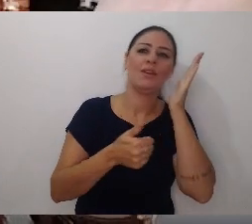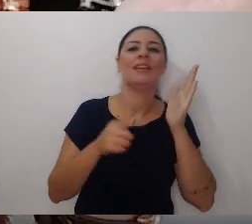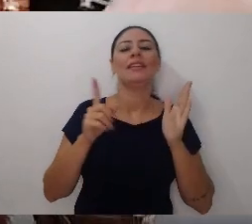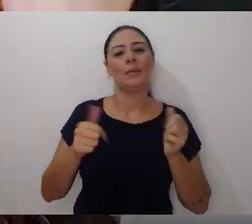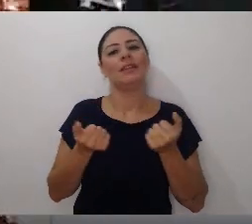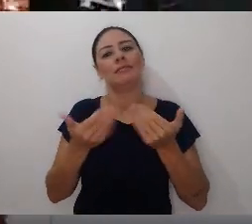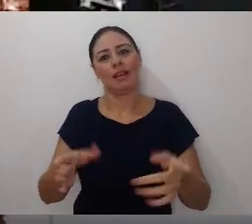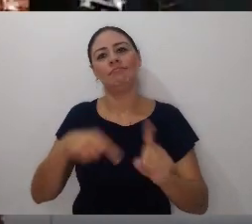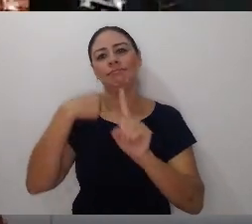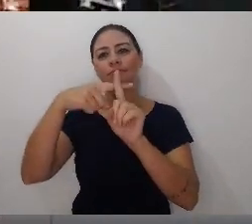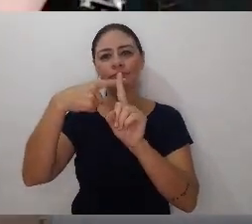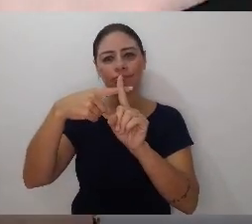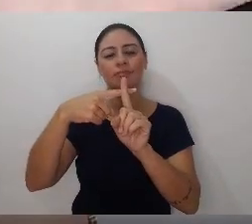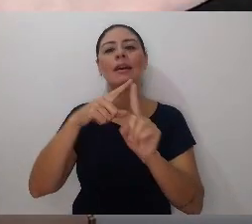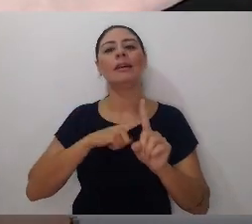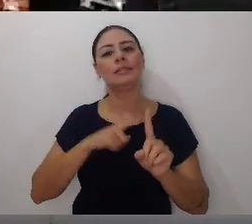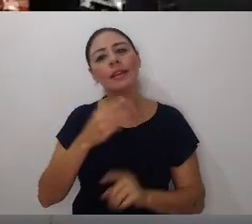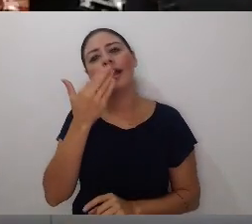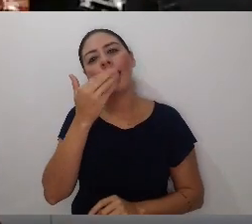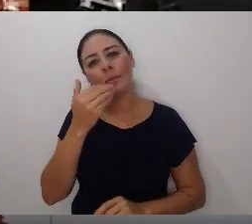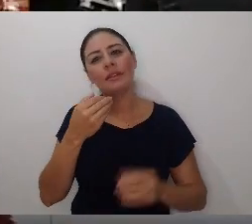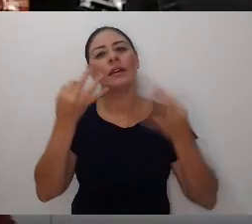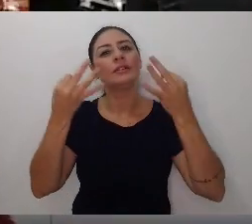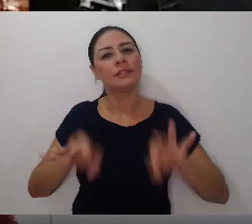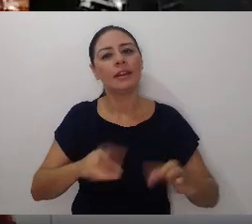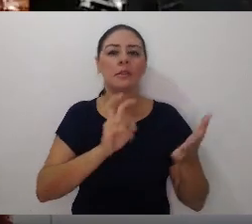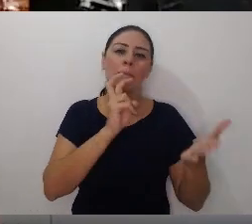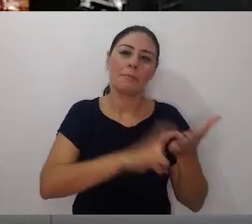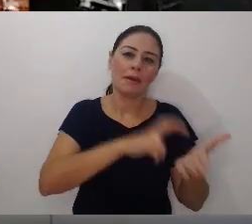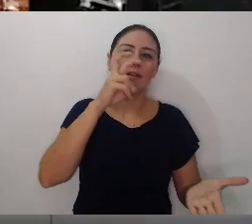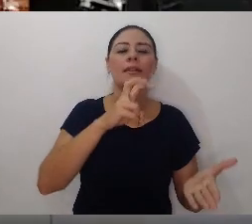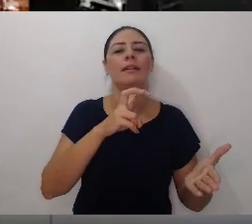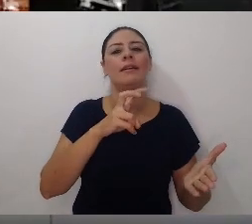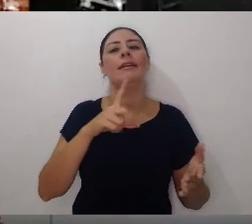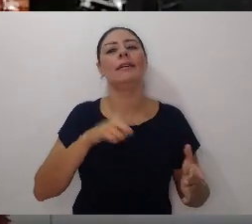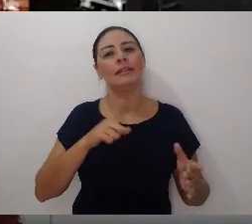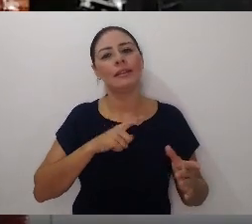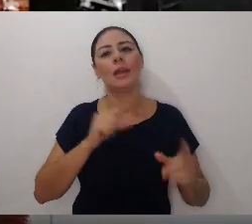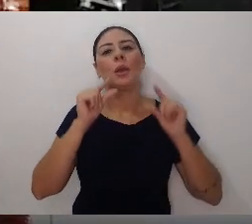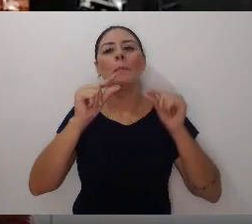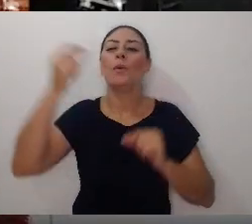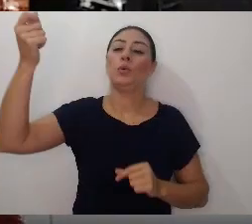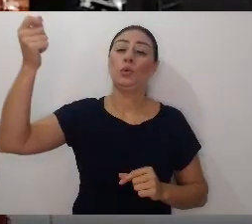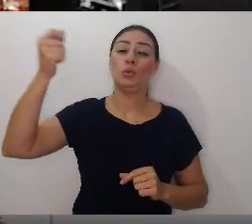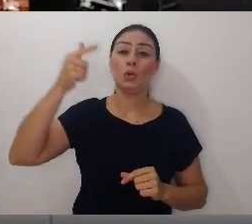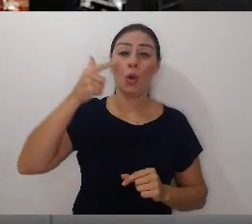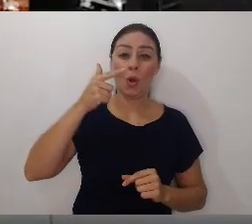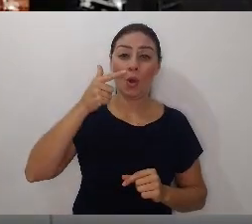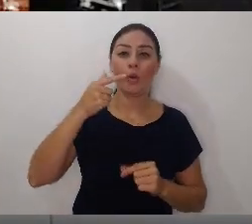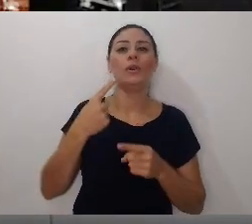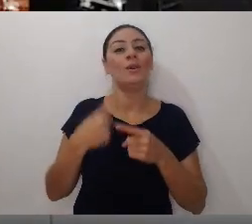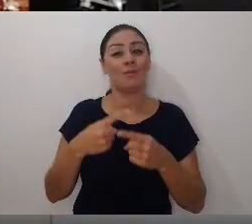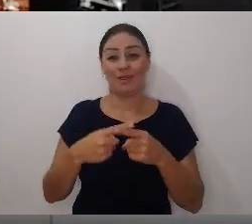para dormir é bom, tudo que foi. Então, vai trazer benefícios. Vai fazer uma alimentação